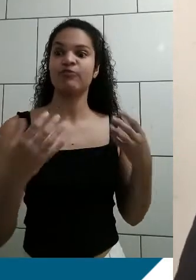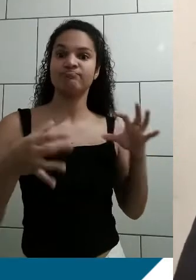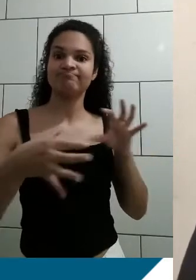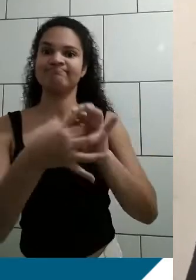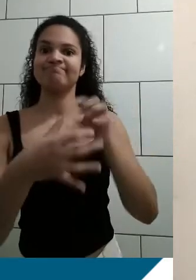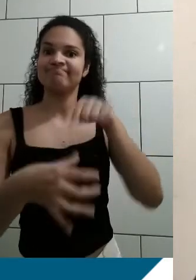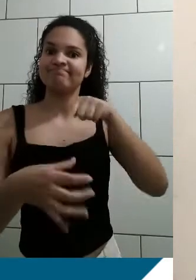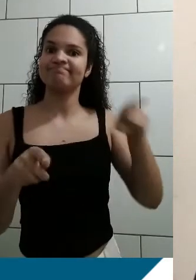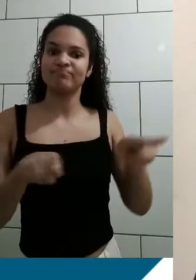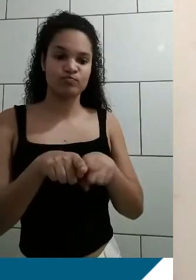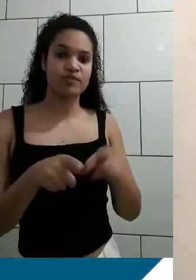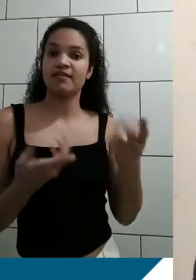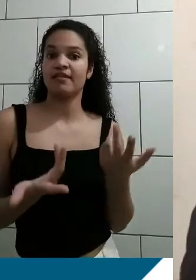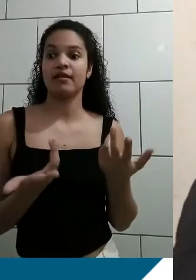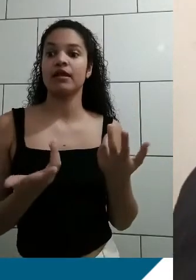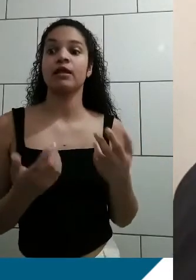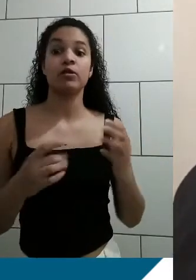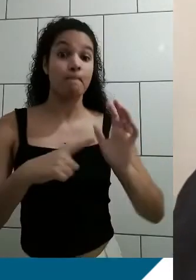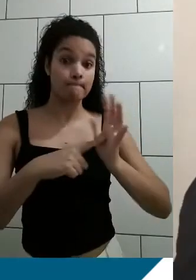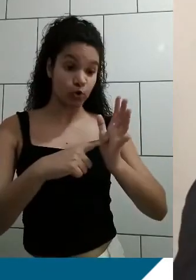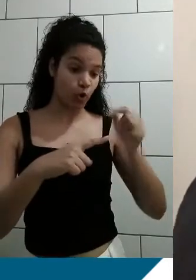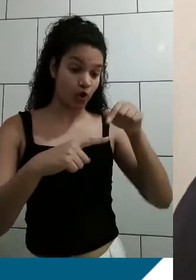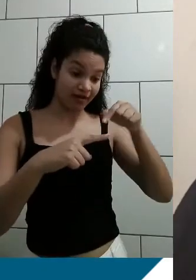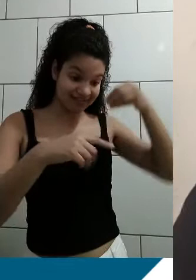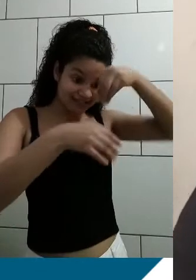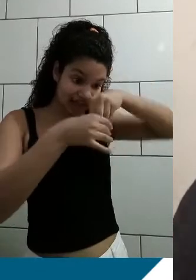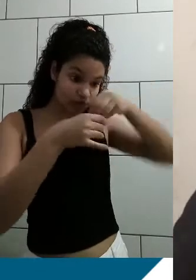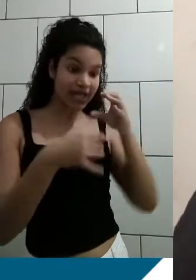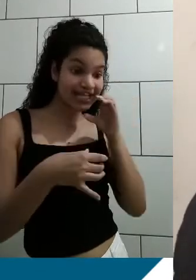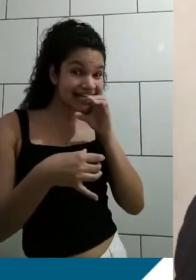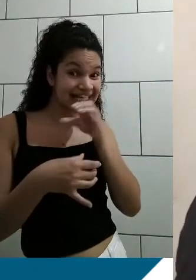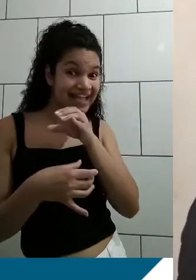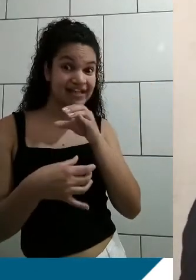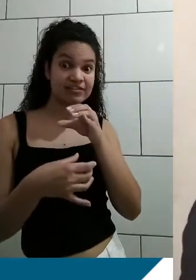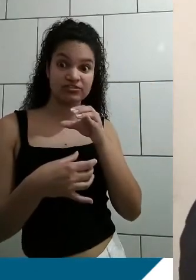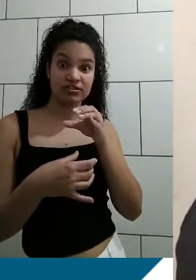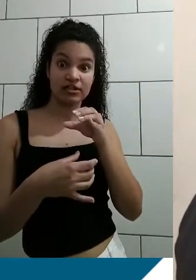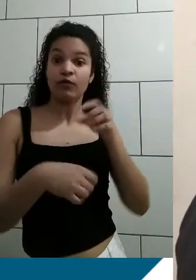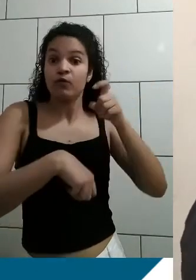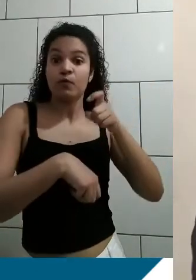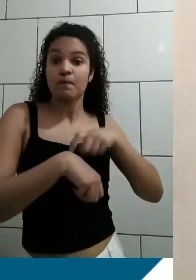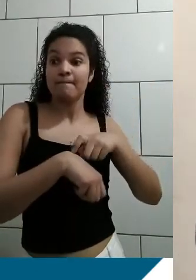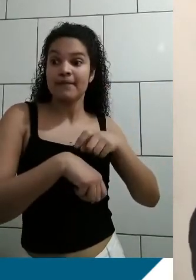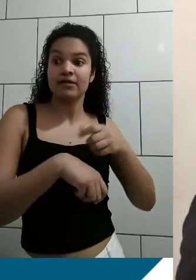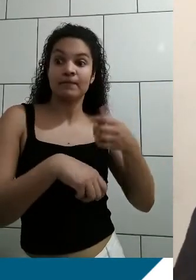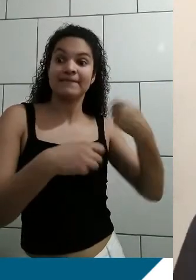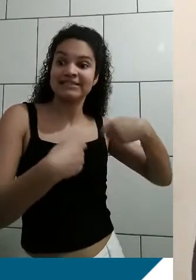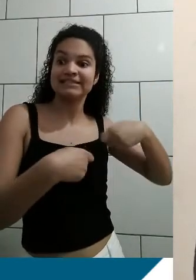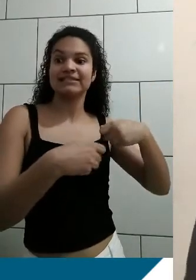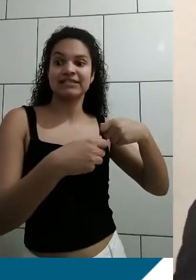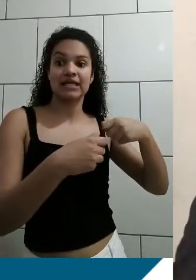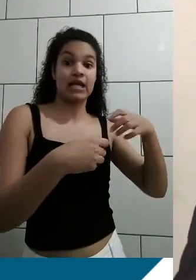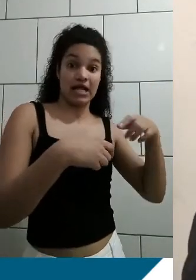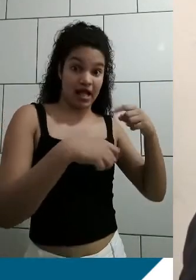parte de toda a energia contida ali naquele combustível, parte daquela energia é perdida na forma de energia térmica. E uma parte, que